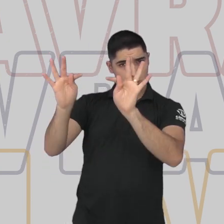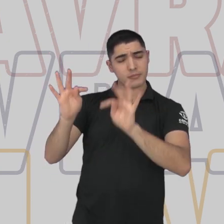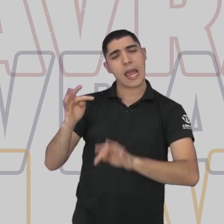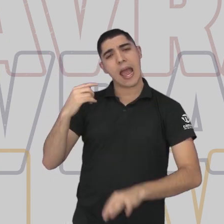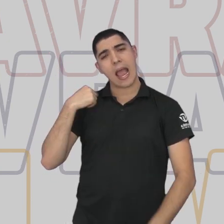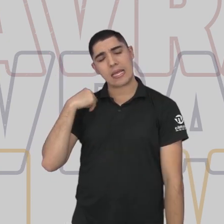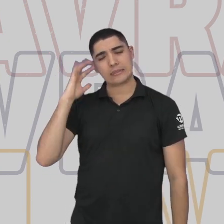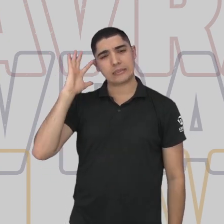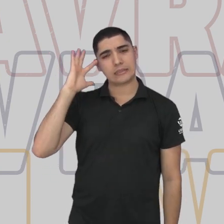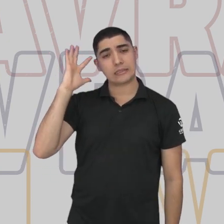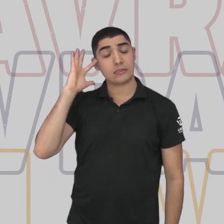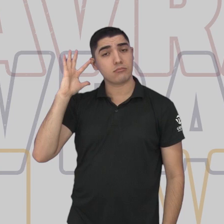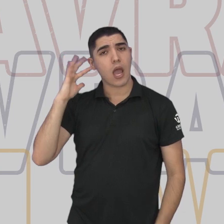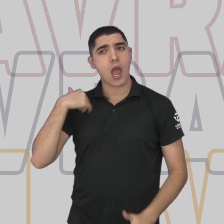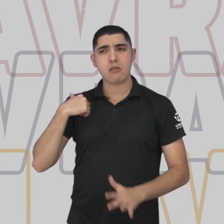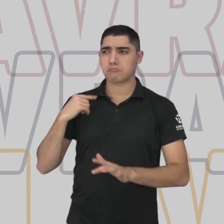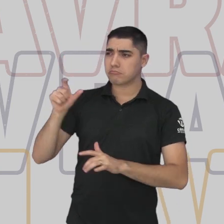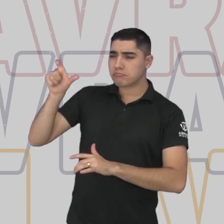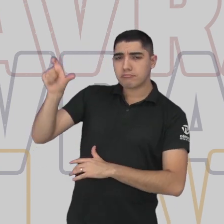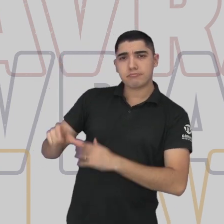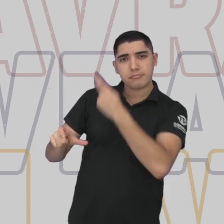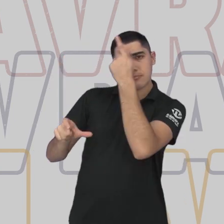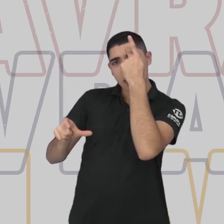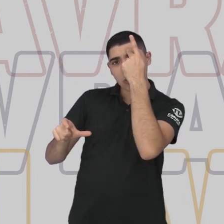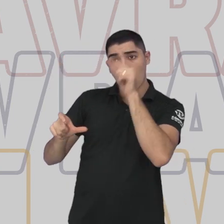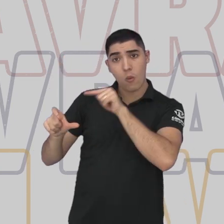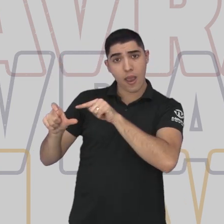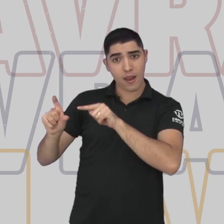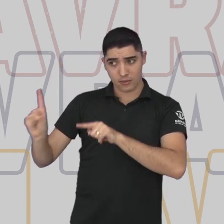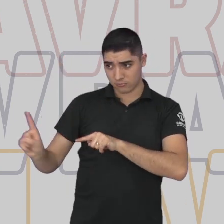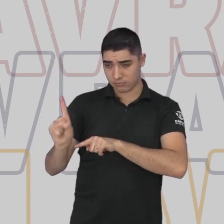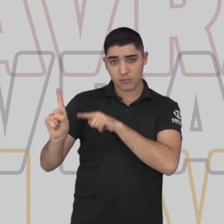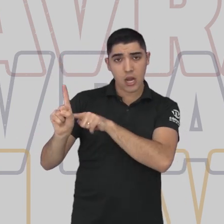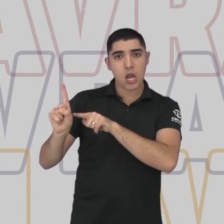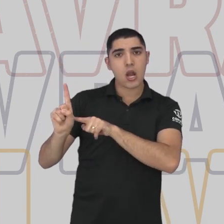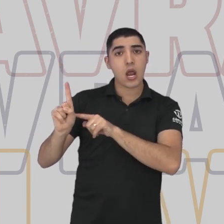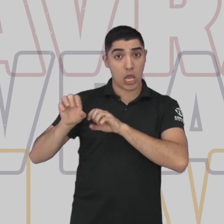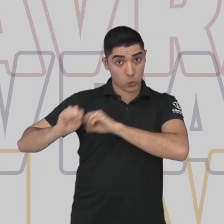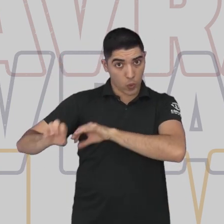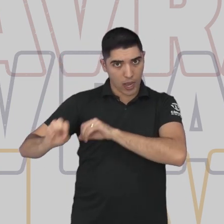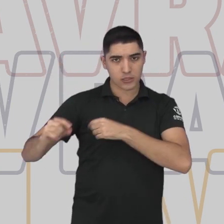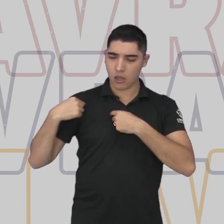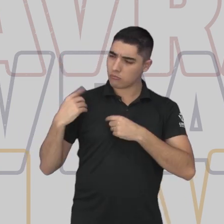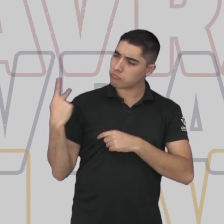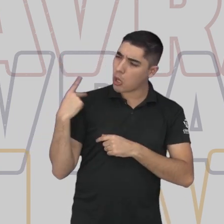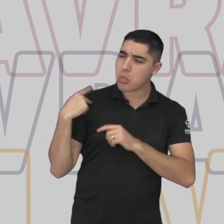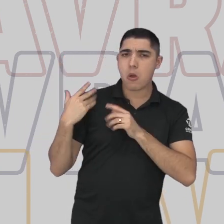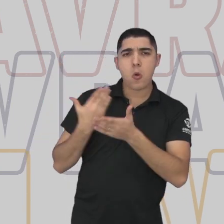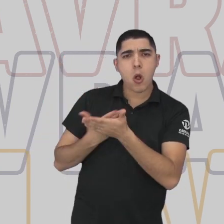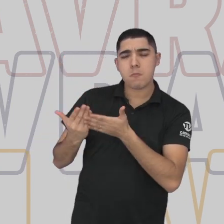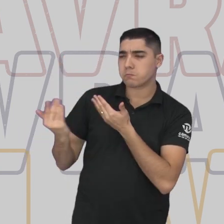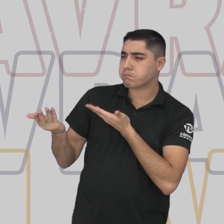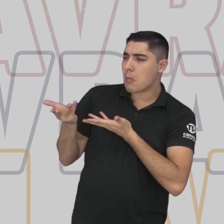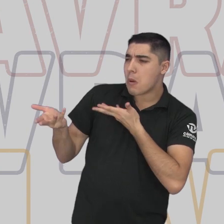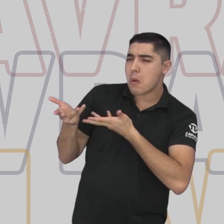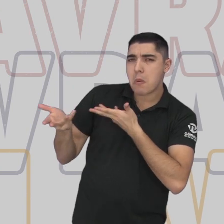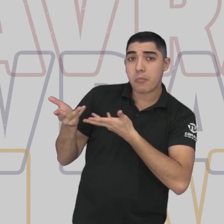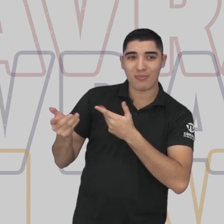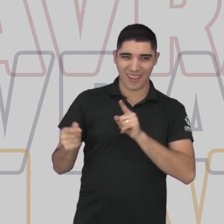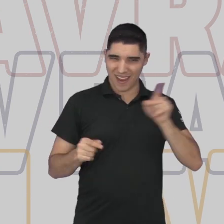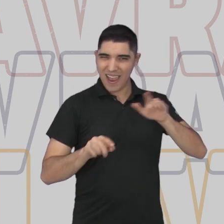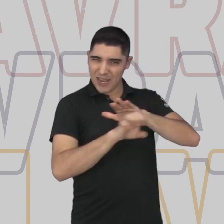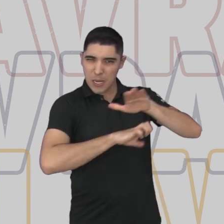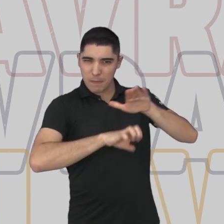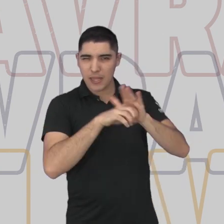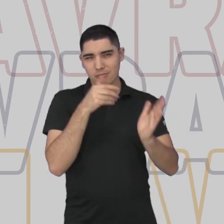eu acabei tendo contato com uma pessoa na parte da educação e eu fiquei me interessado com aquilo e tal. Aí eu fui mandado